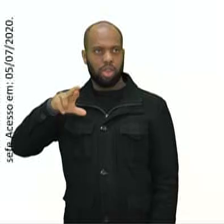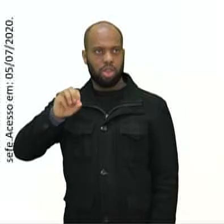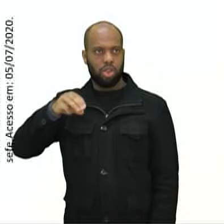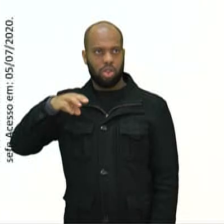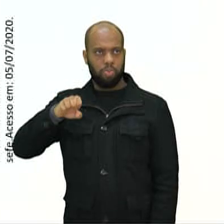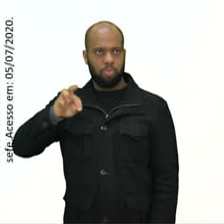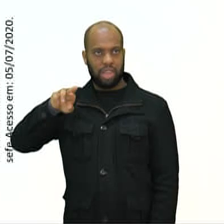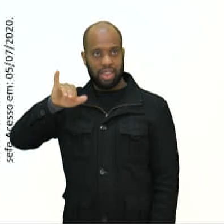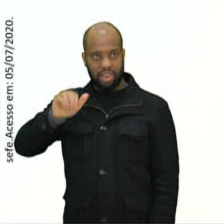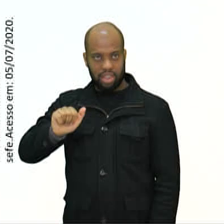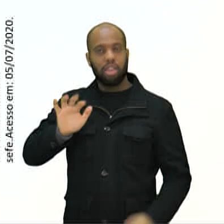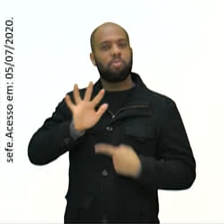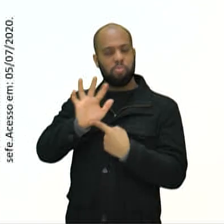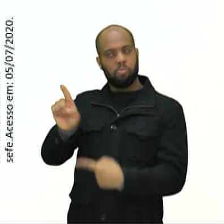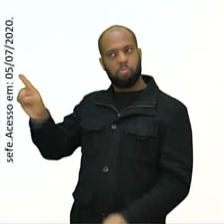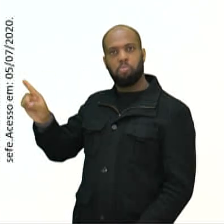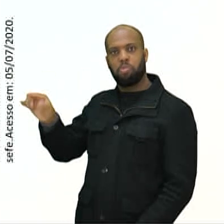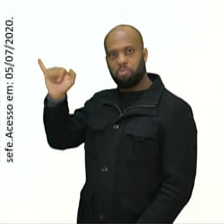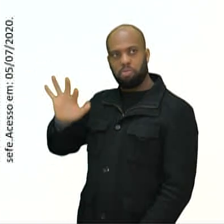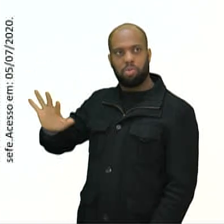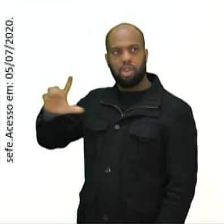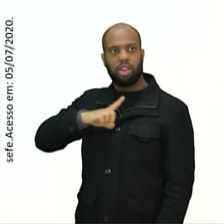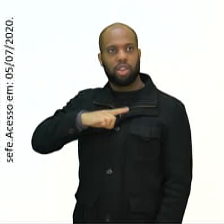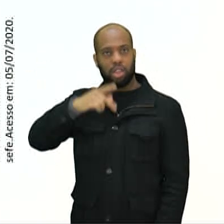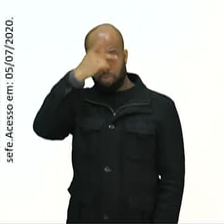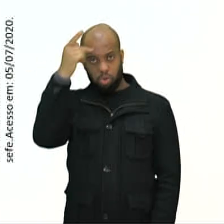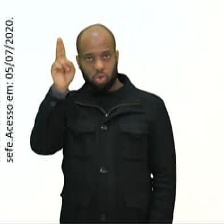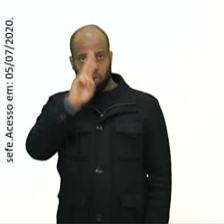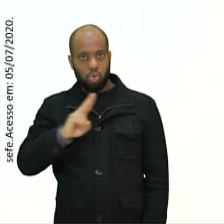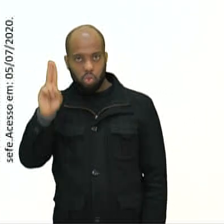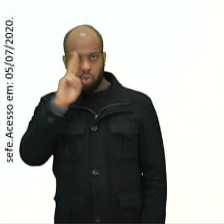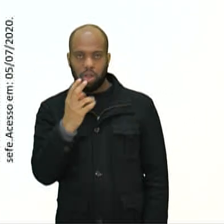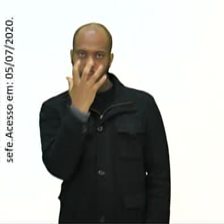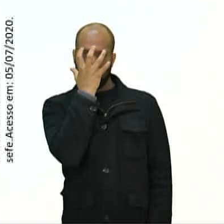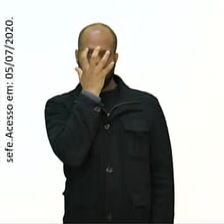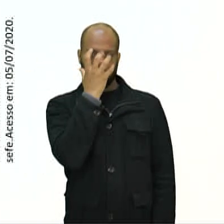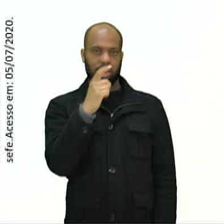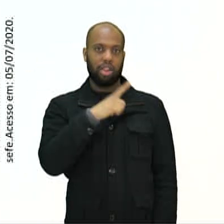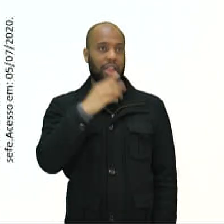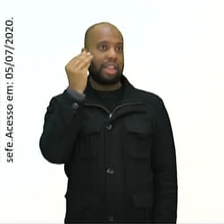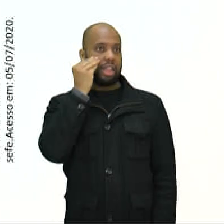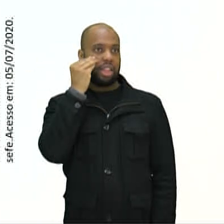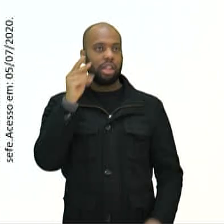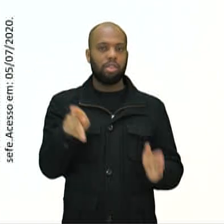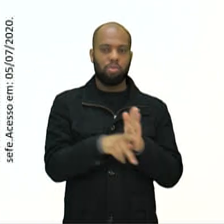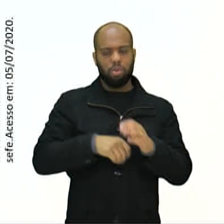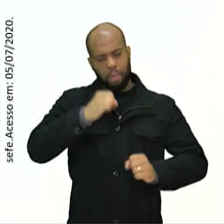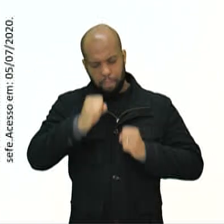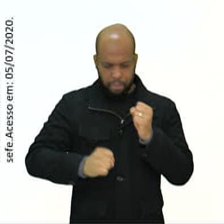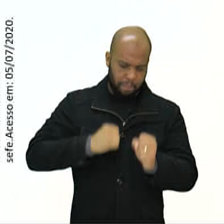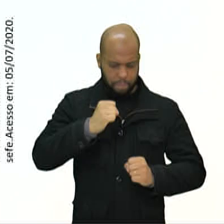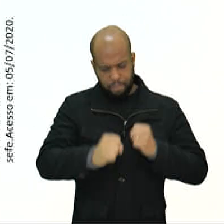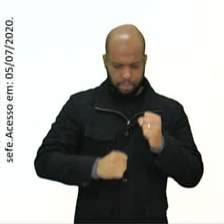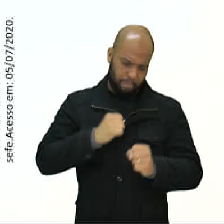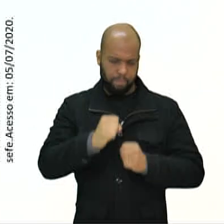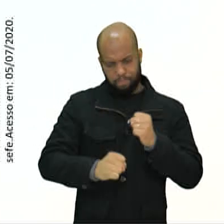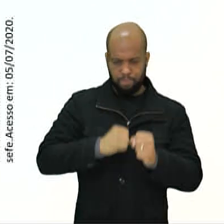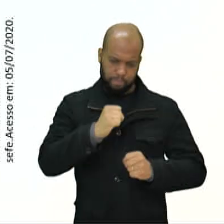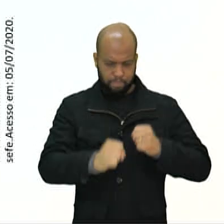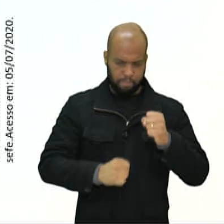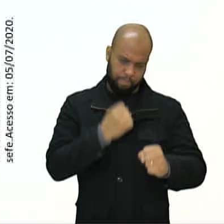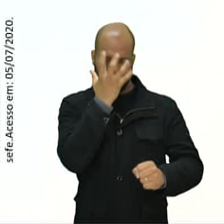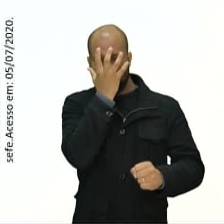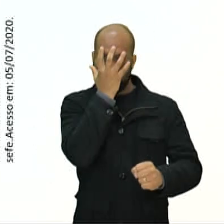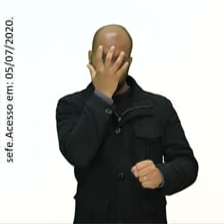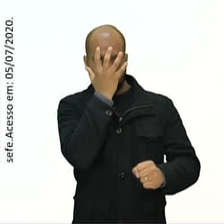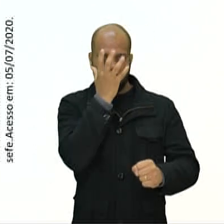aqui para exemplificar como isso é feito. A pessoa utiliza uma máscara e o teste é feito numa esteira. Então, ela vai caminhar, correr,